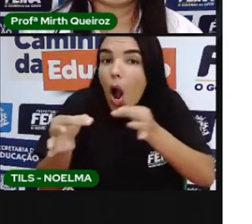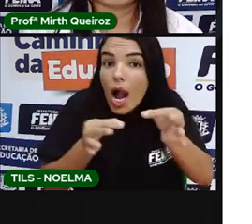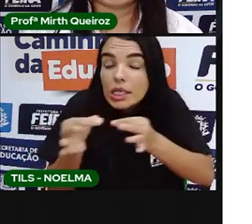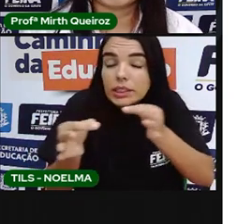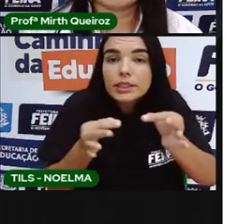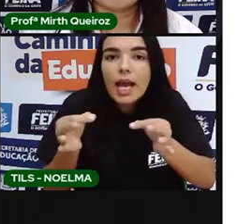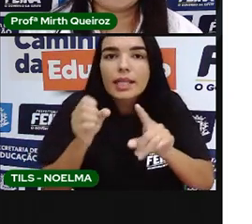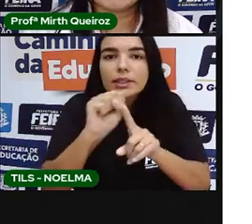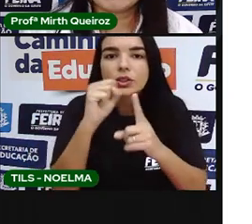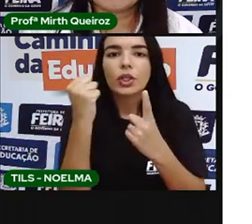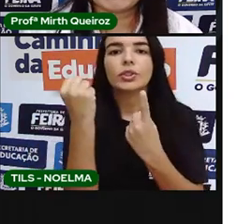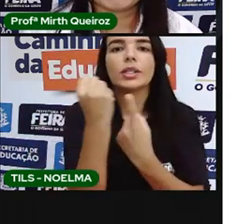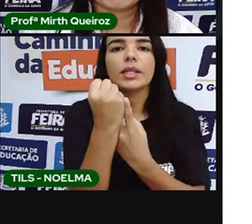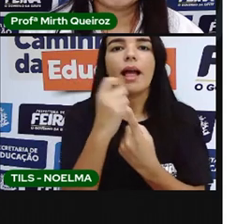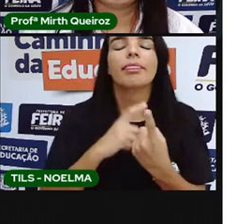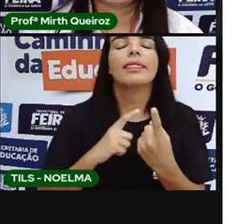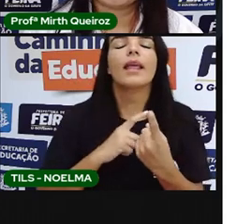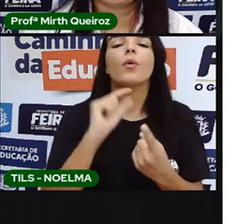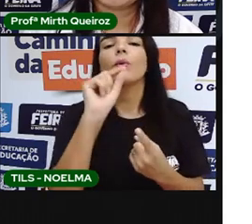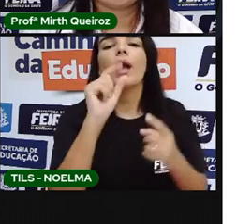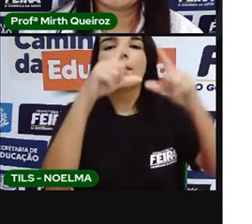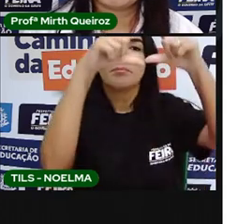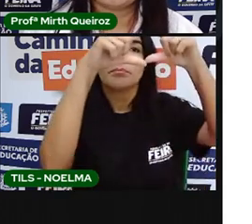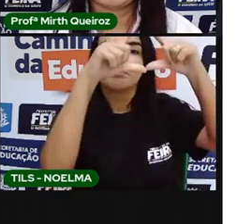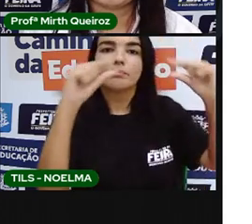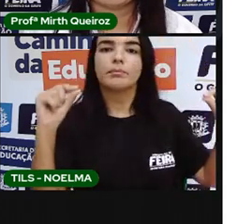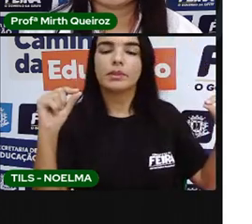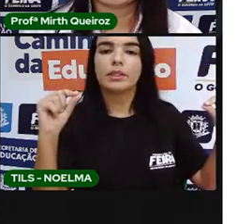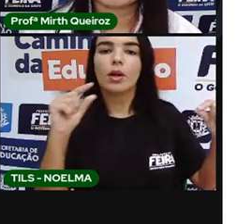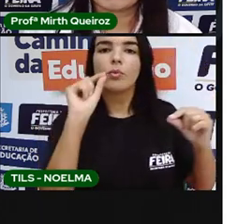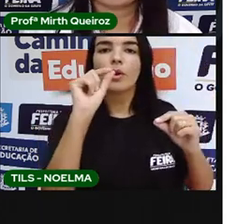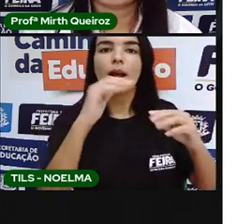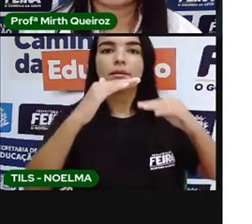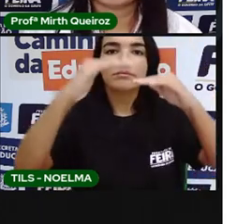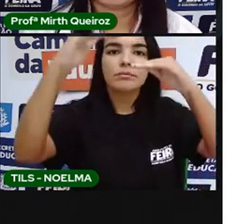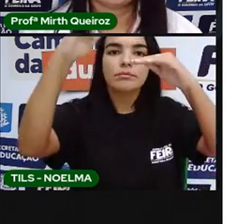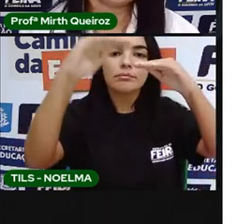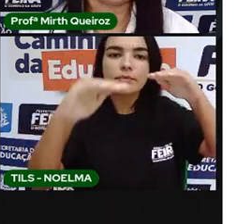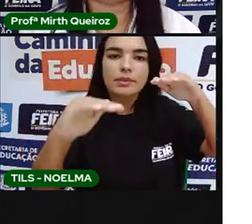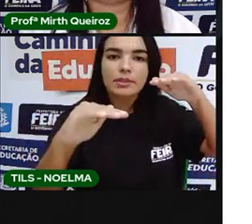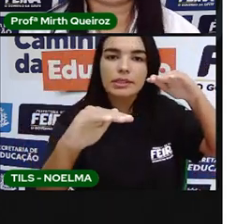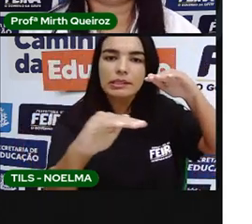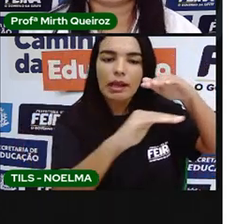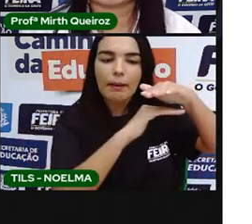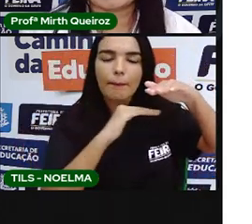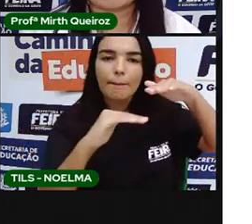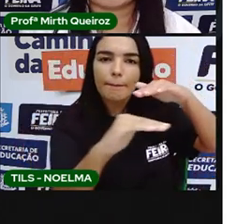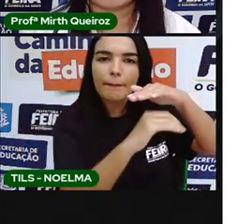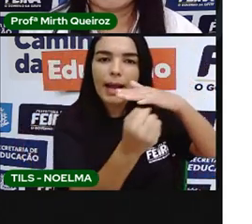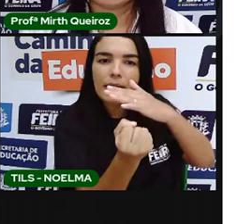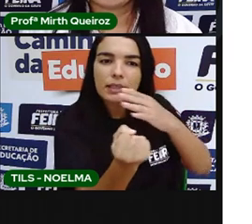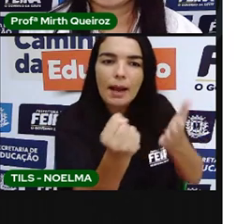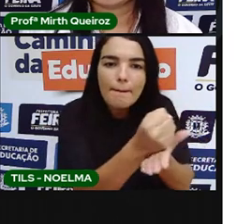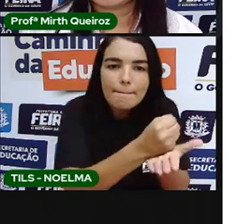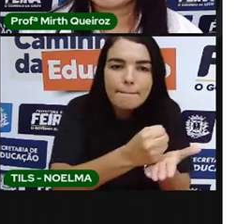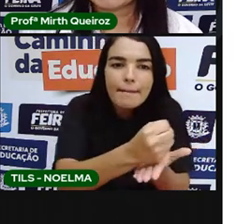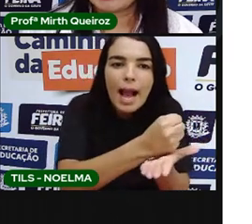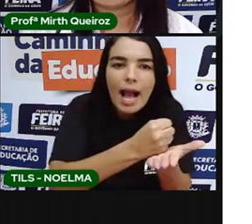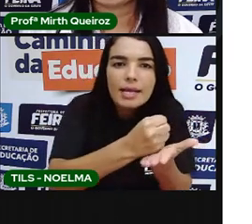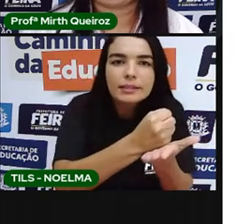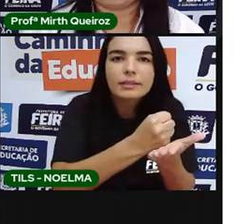então nós temos aí uma pirâmide no topo da pirâmide estão de escravas é pros grátis